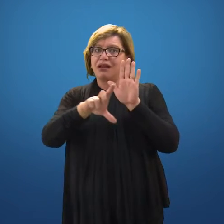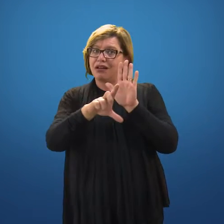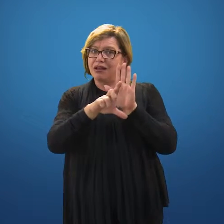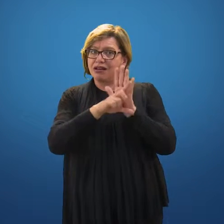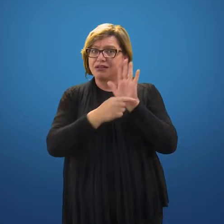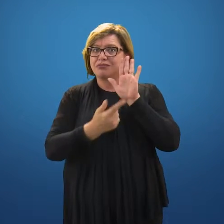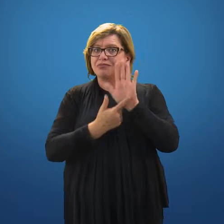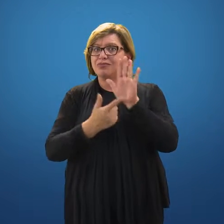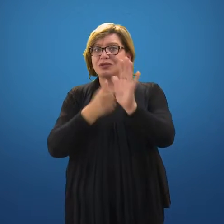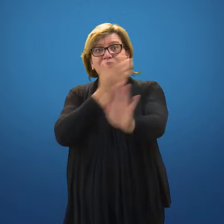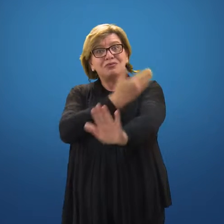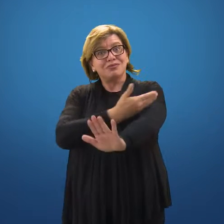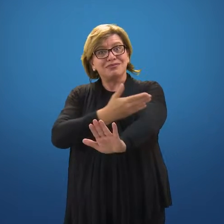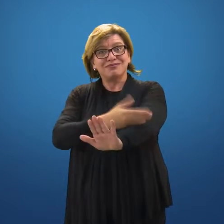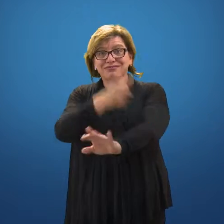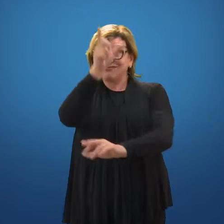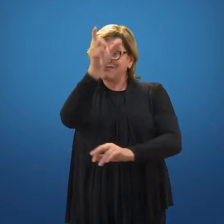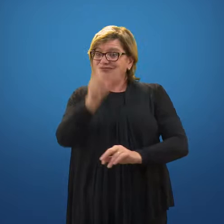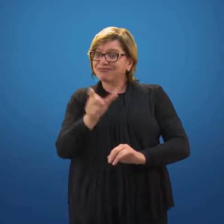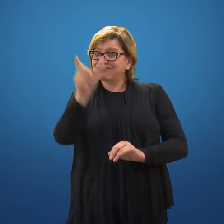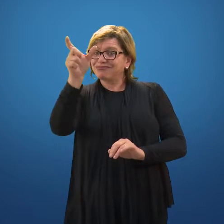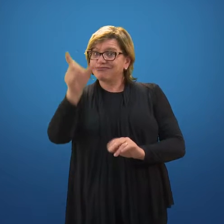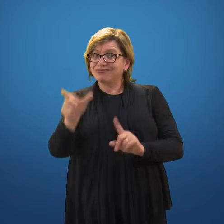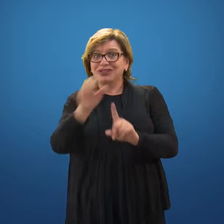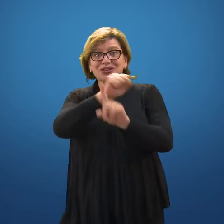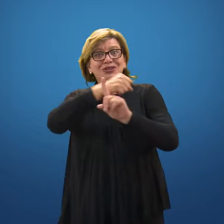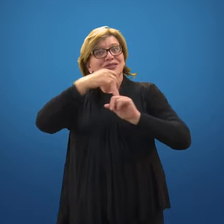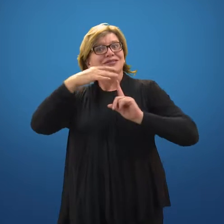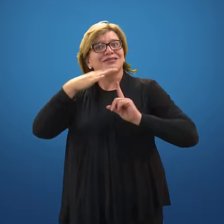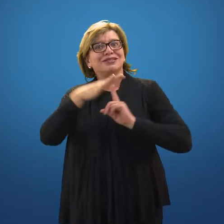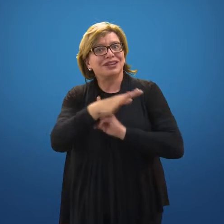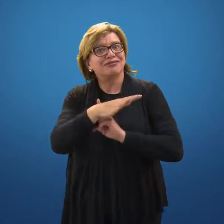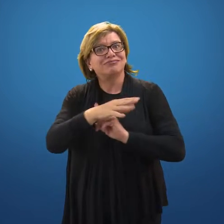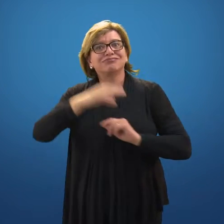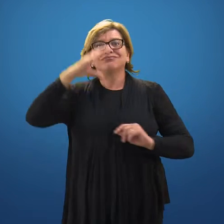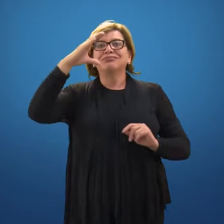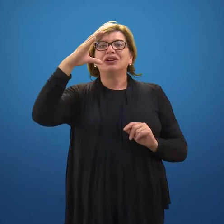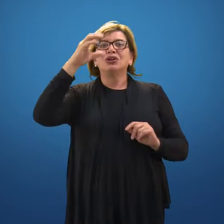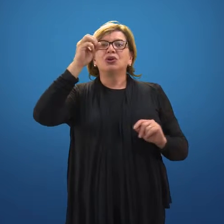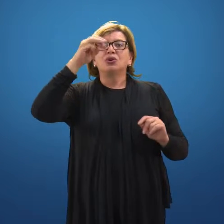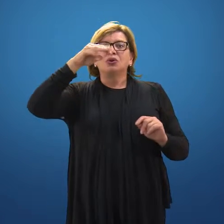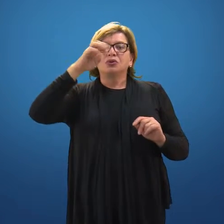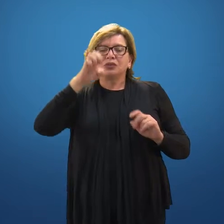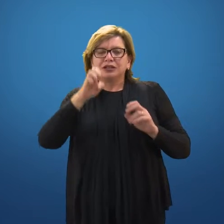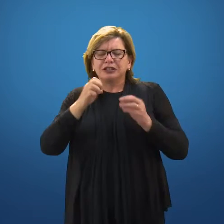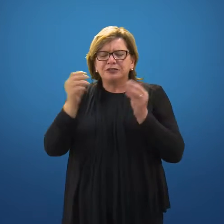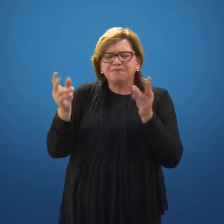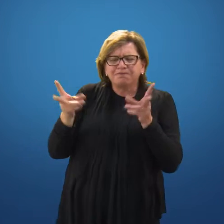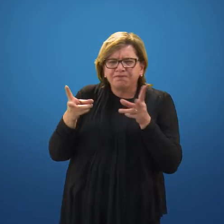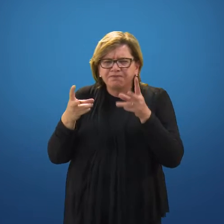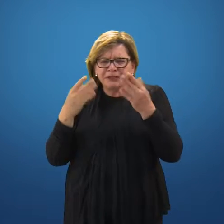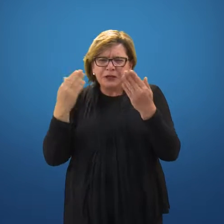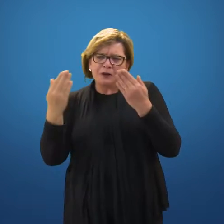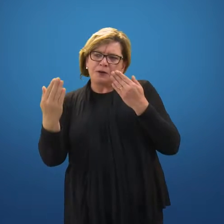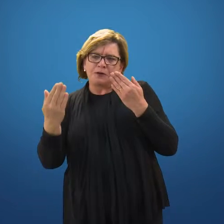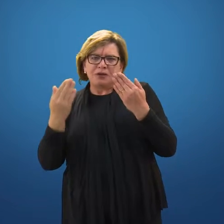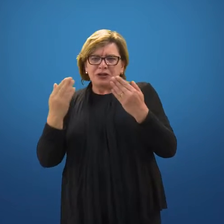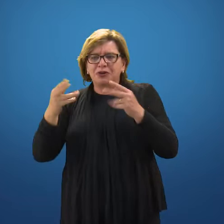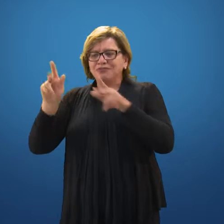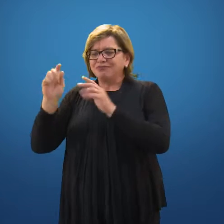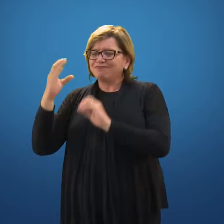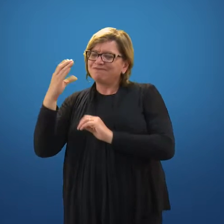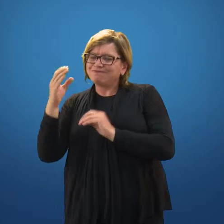o comportamento dos indivíduos na sociedade. Comte ele fez uma aproximação das ciências naturais com as